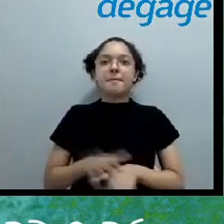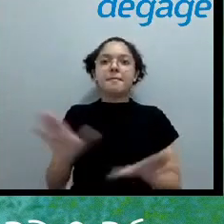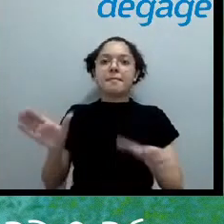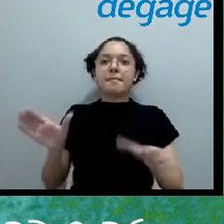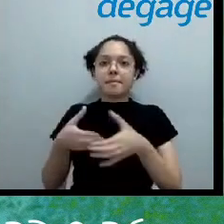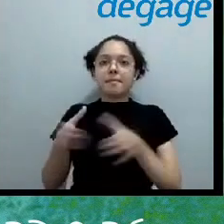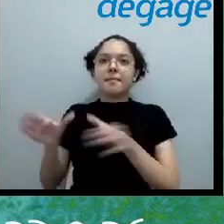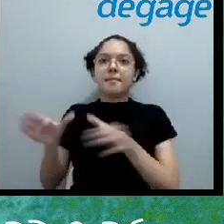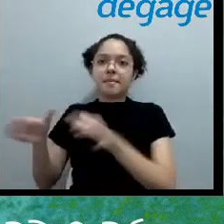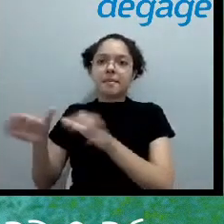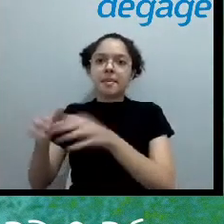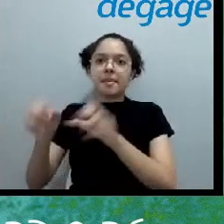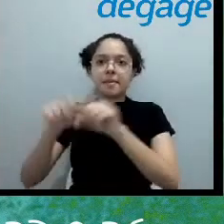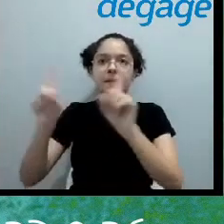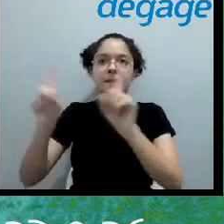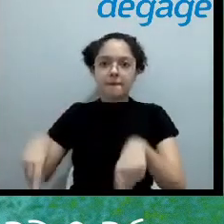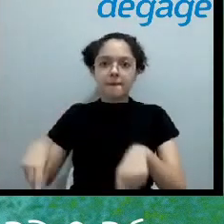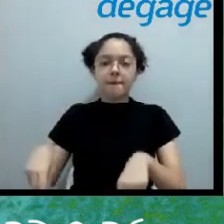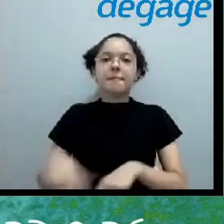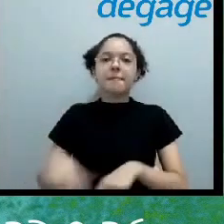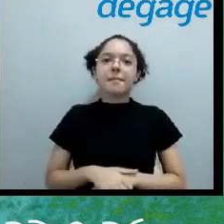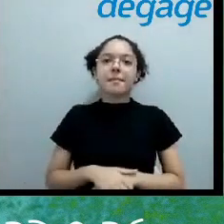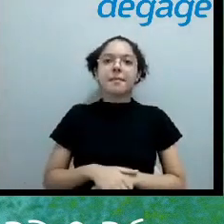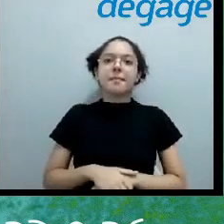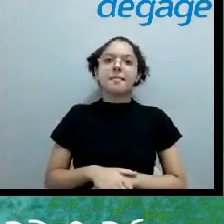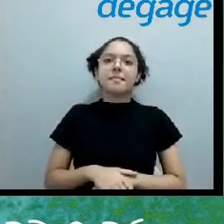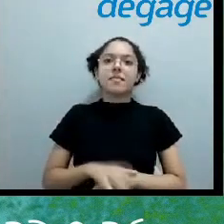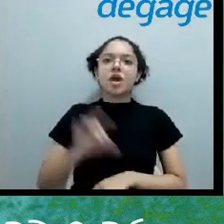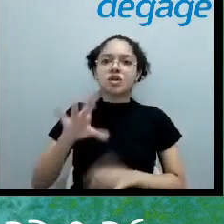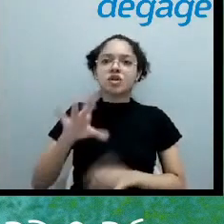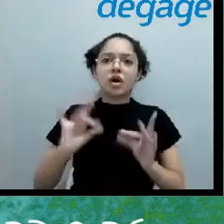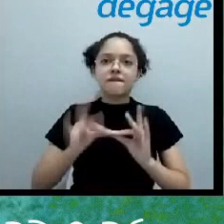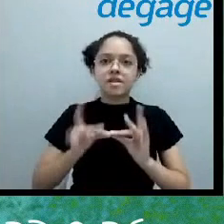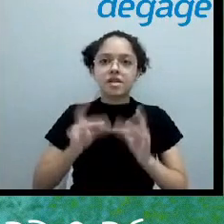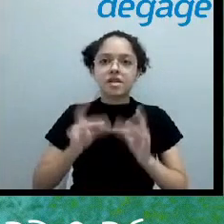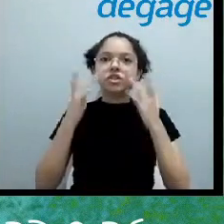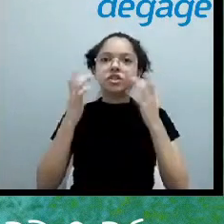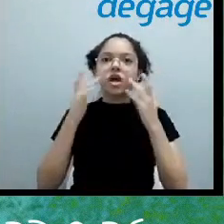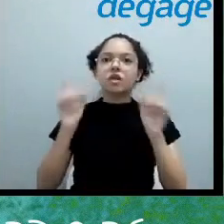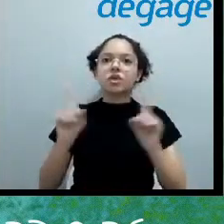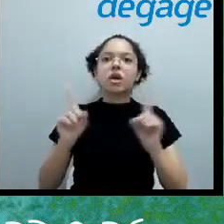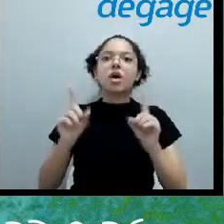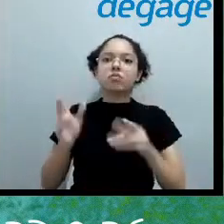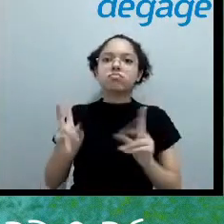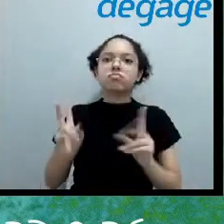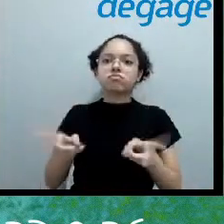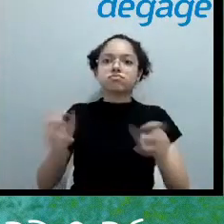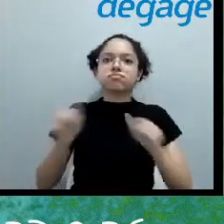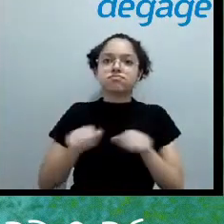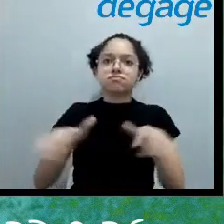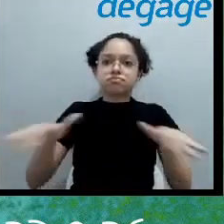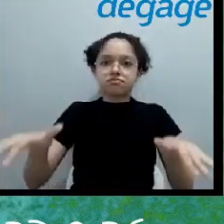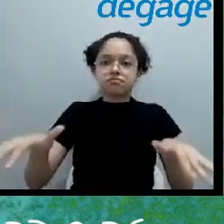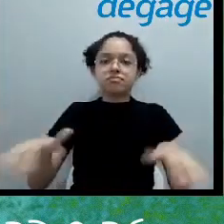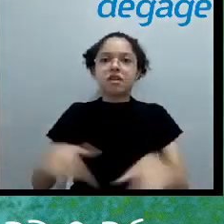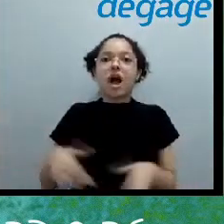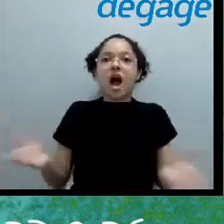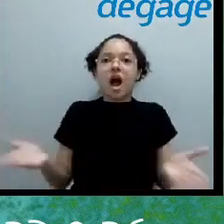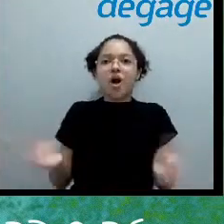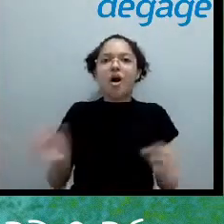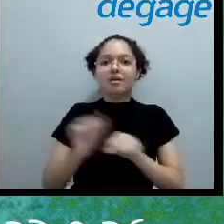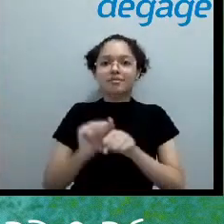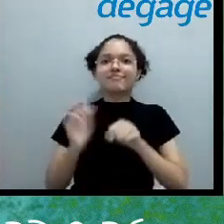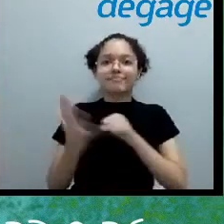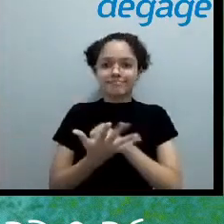projeto na UFRJ. Ele não existe mais só na oficina de teatro. Inclusive, nesse contexto pandêmico, por exemplo, a gente, oficineiro, continua